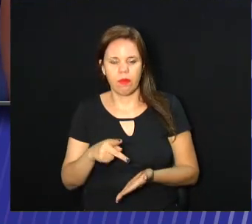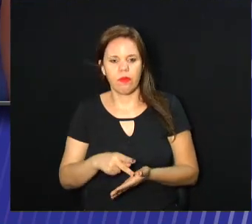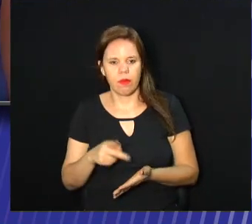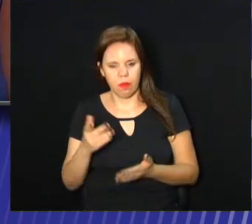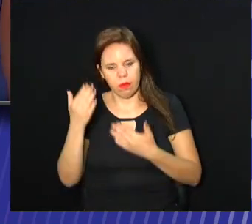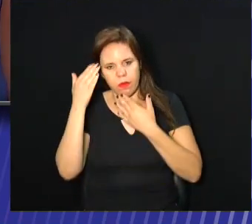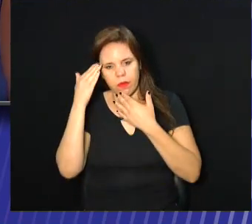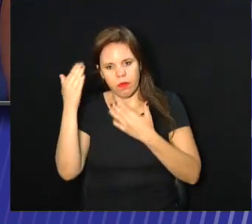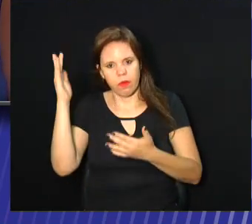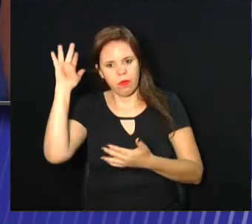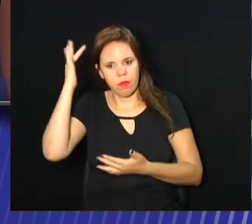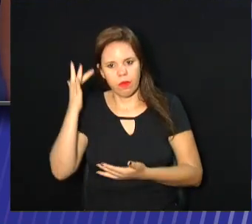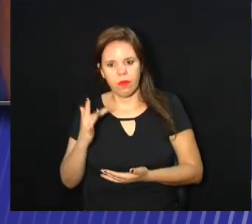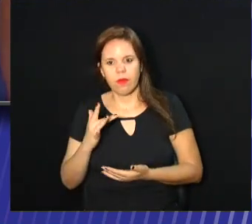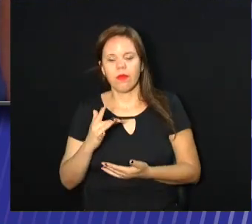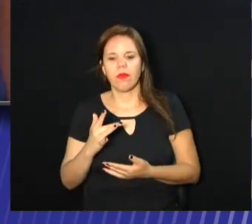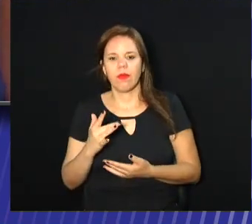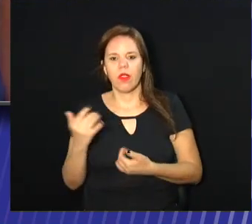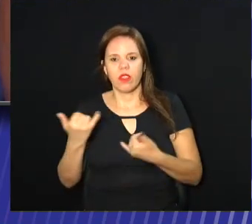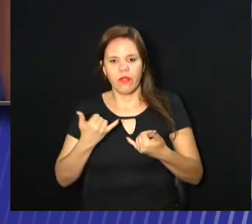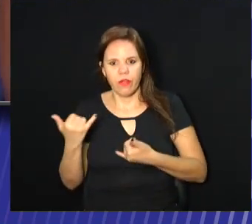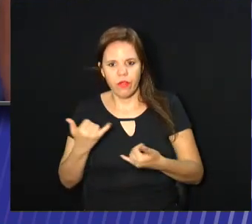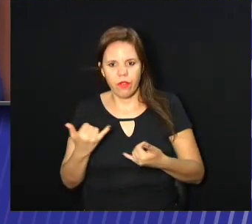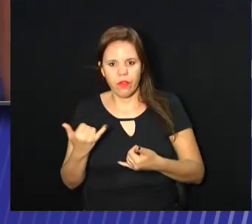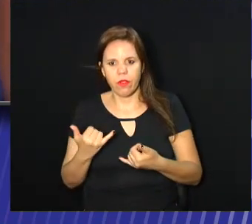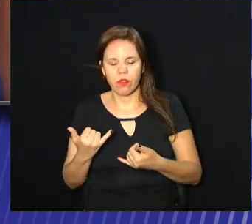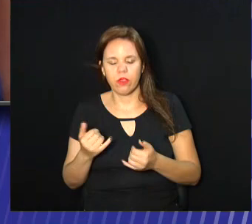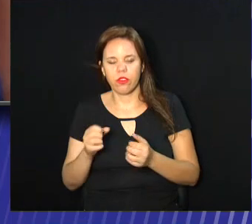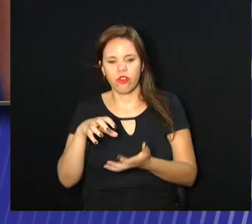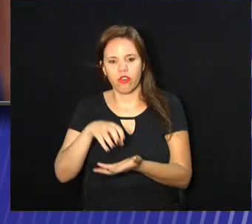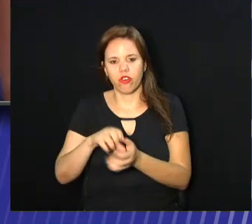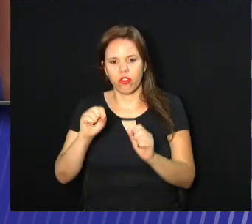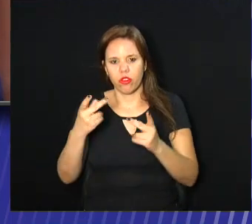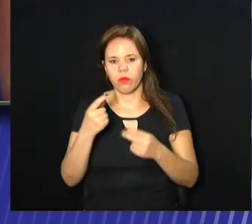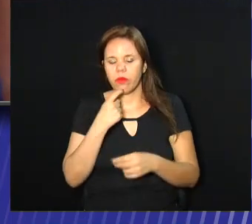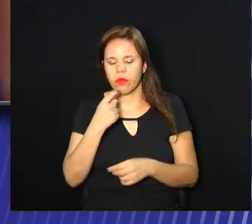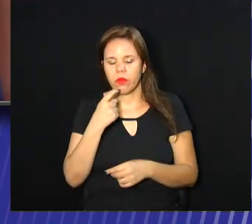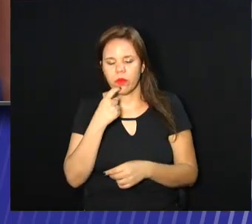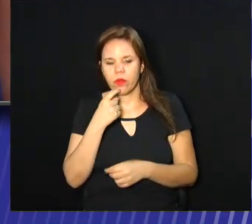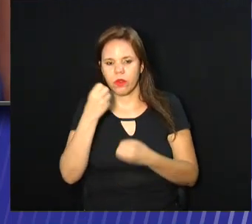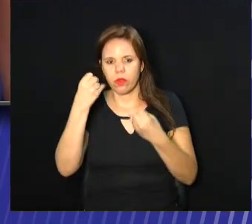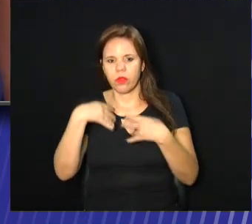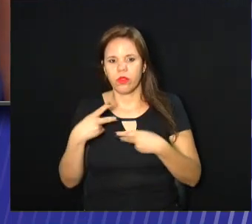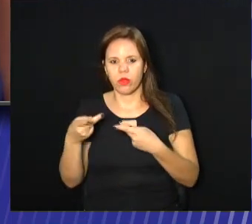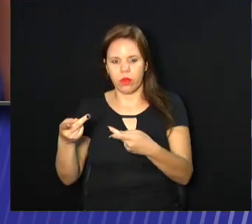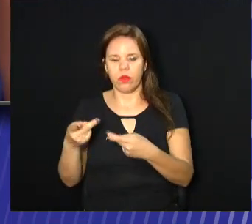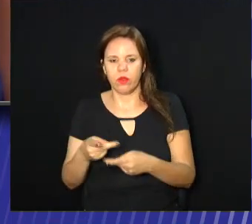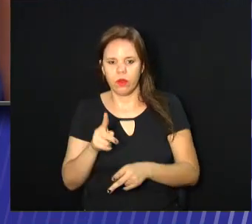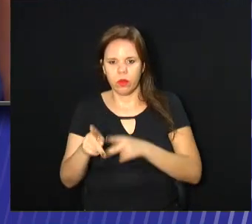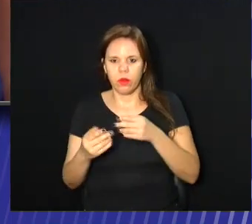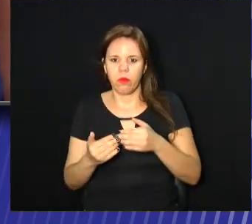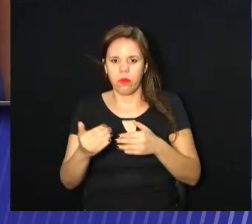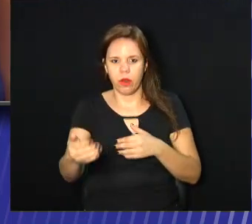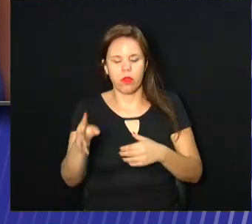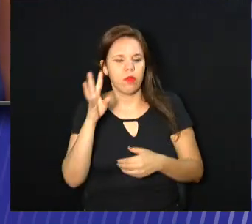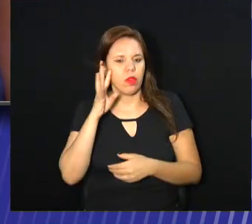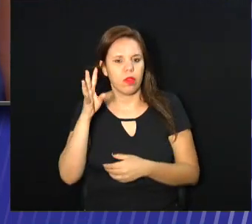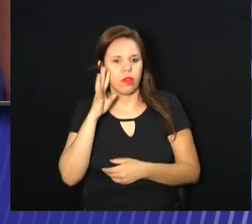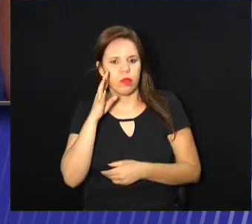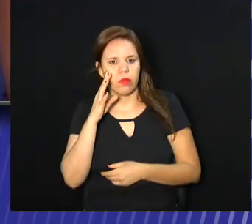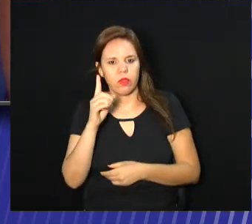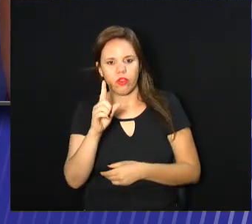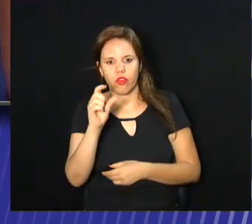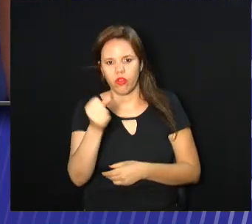muito obrigado, André, então, pelas informações diretamente do Poupa Tempo. Reforço o convite aqui, então, hein? Até a próxima quarta-feira,